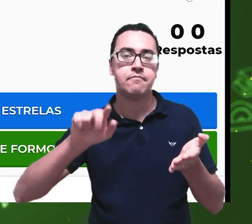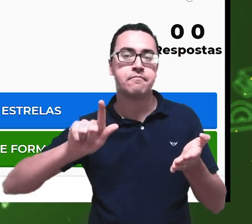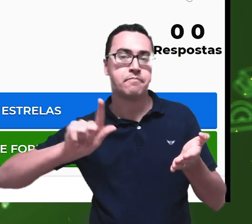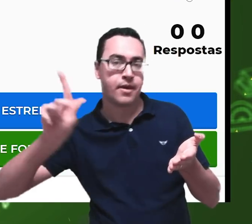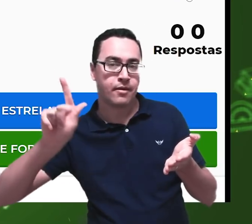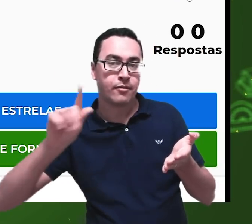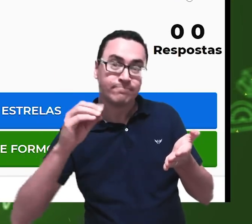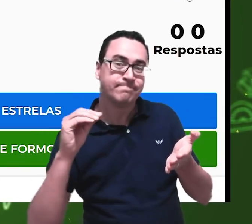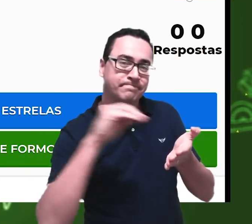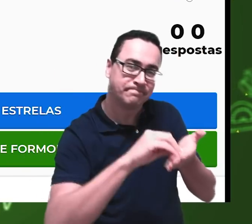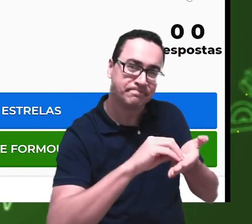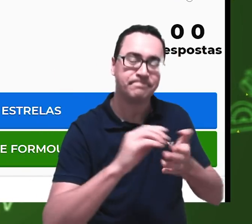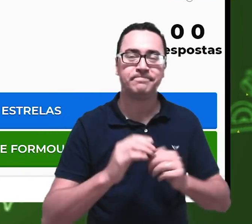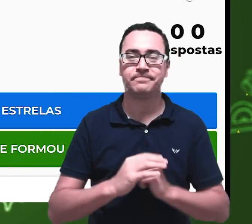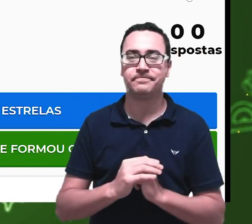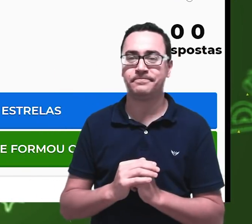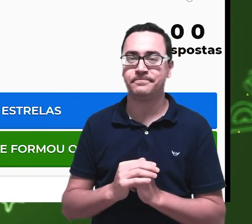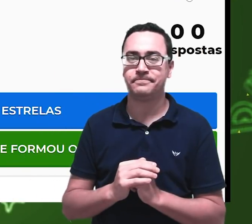tela.